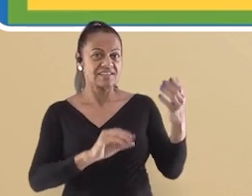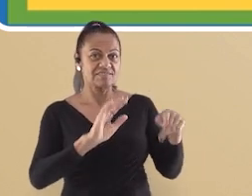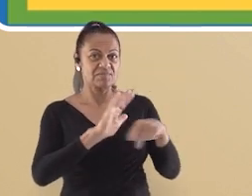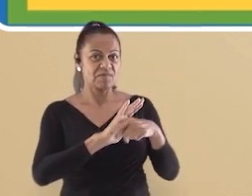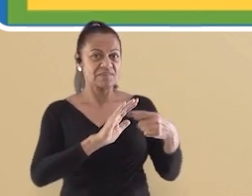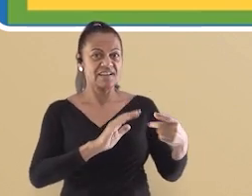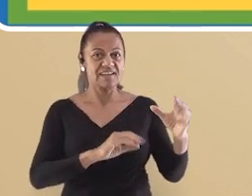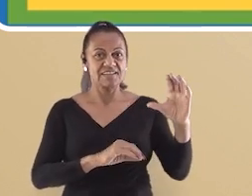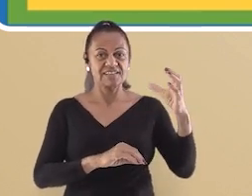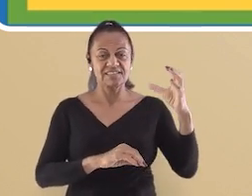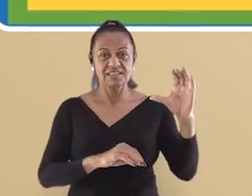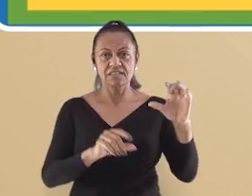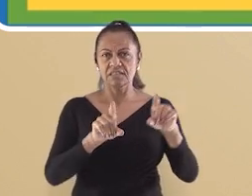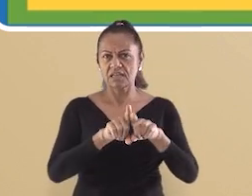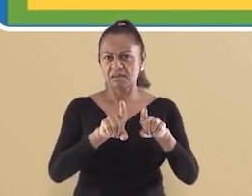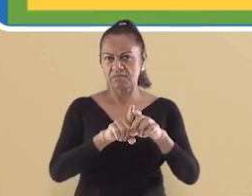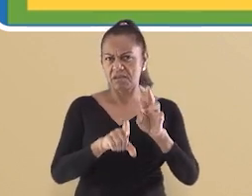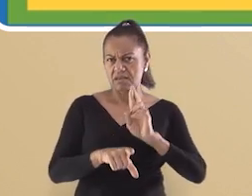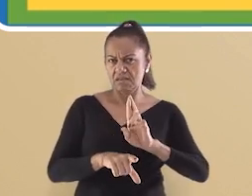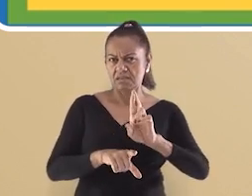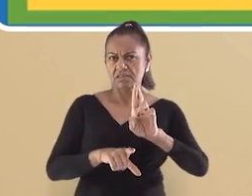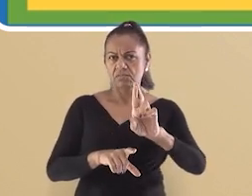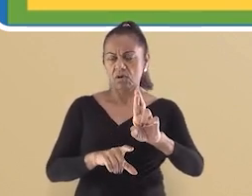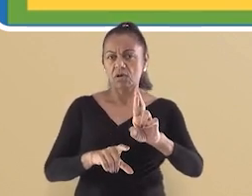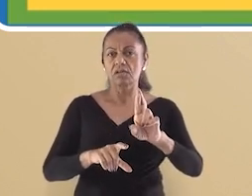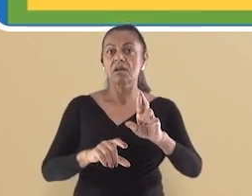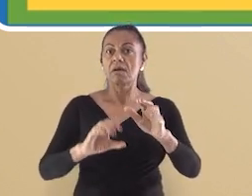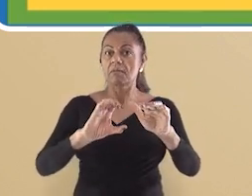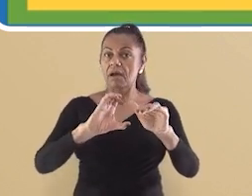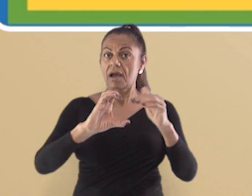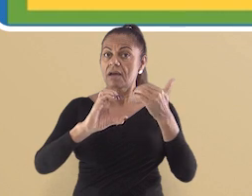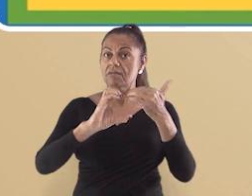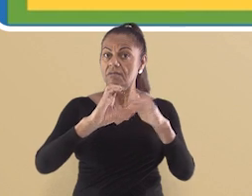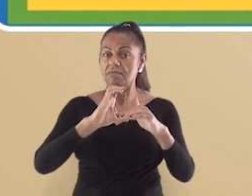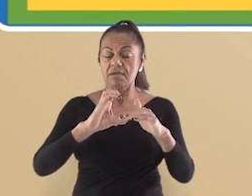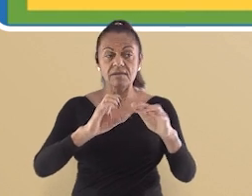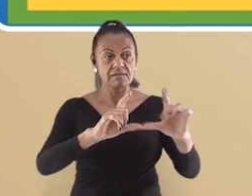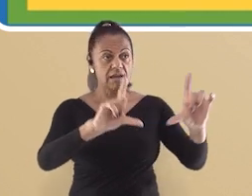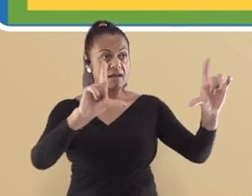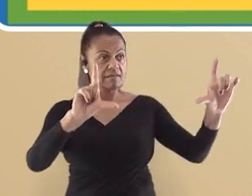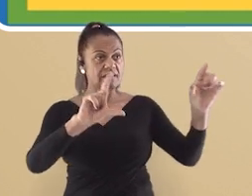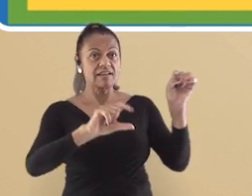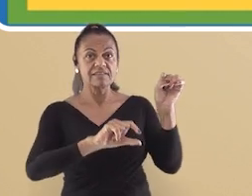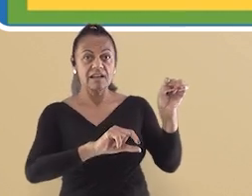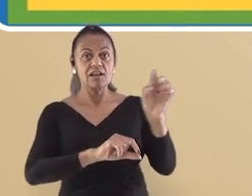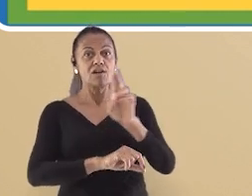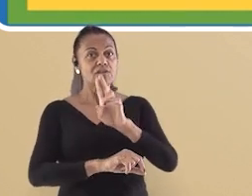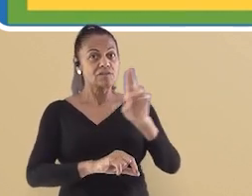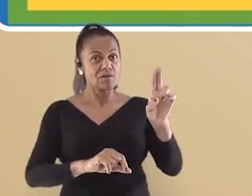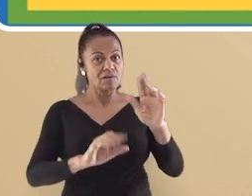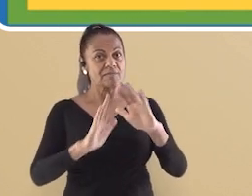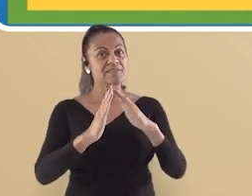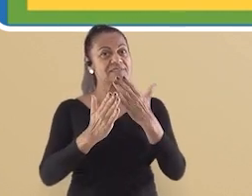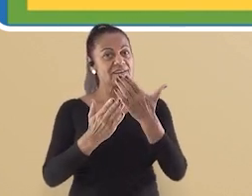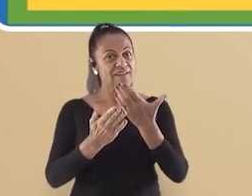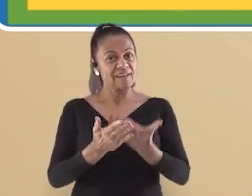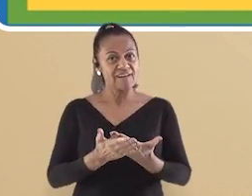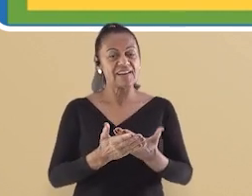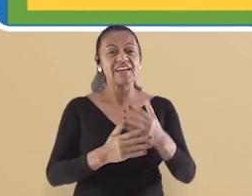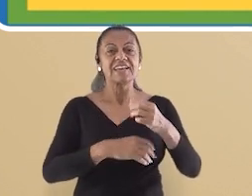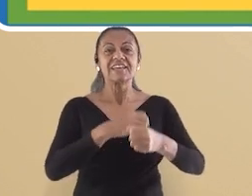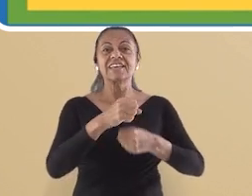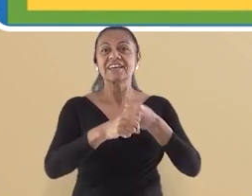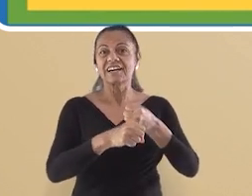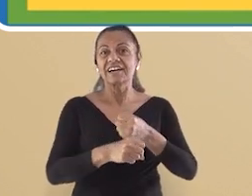marque com a hashtag Ciência em Cariacica e Dever em Casa. Você também pode enviar sua resposta para o e-mail que está aí na tela. Não esqueça de colocar